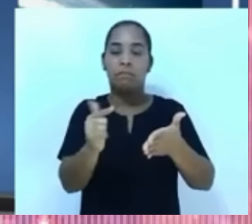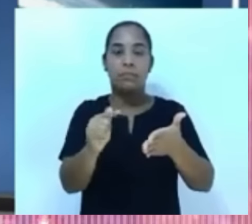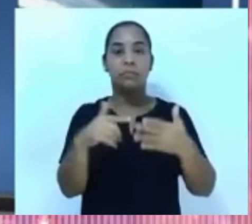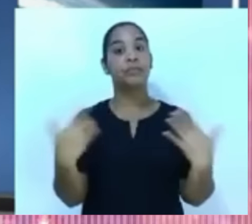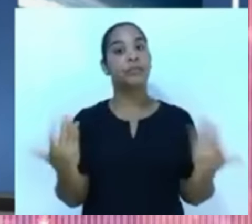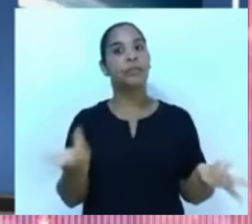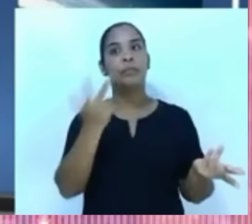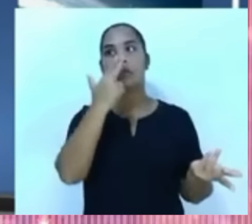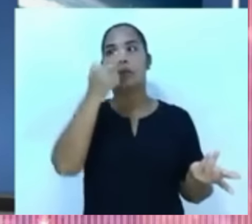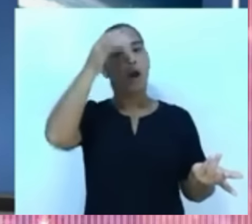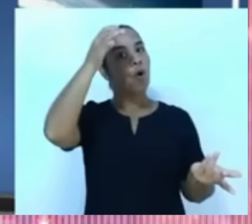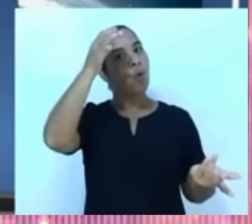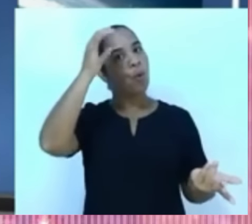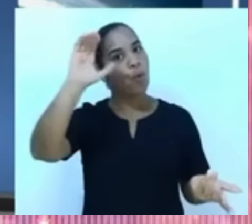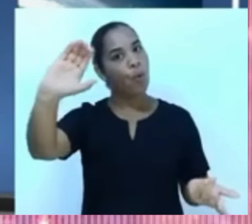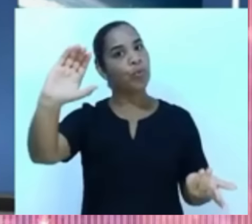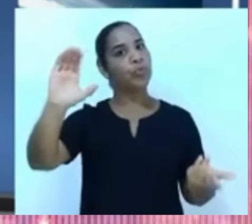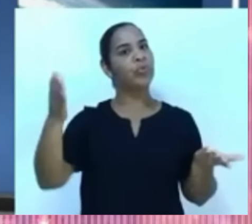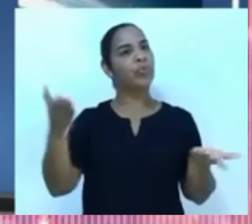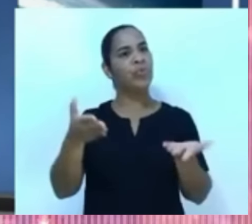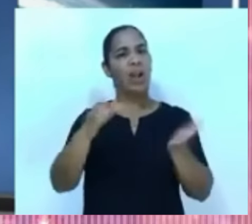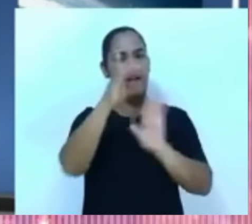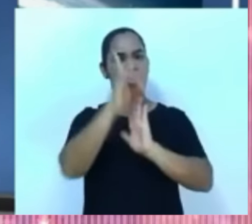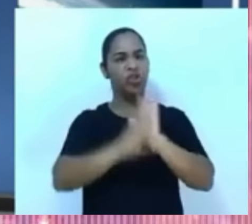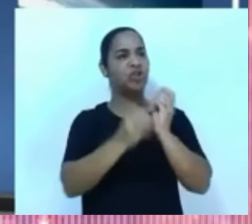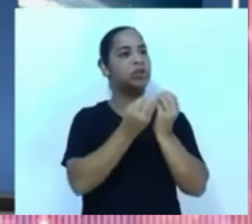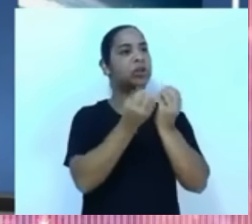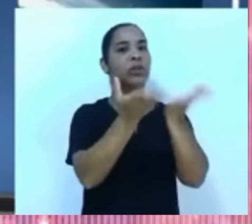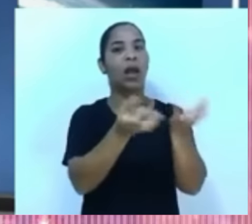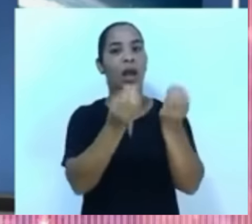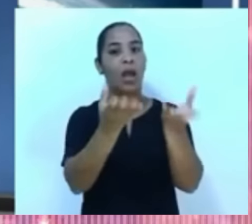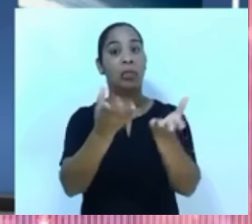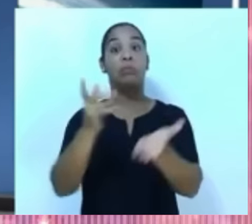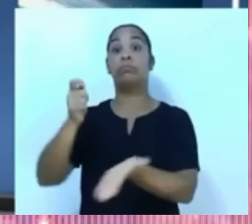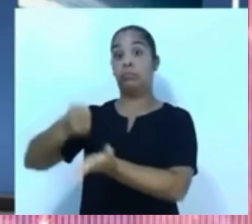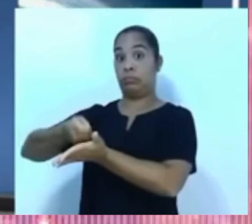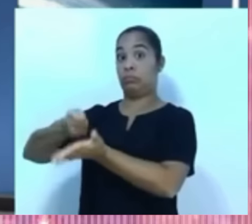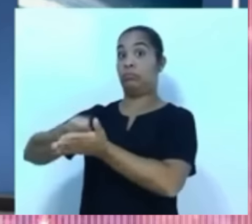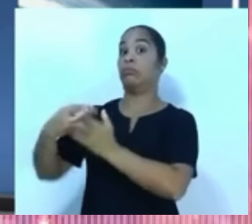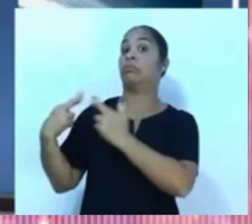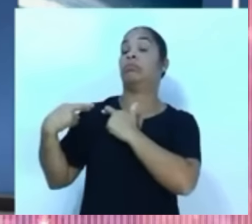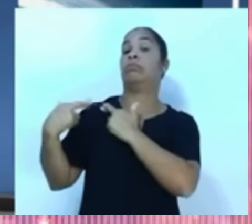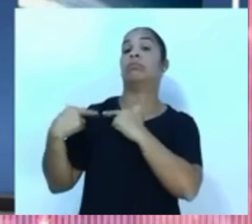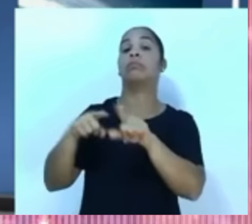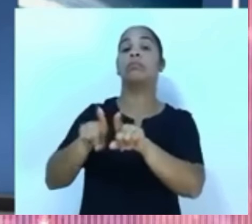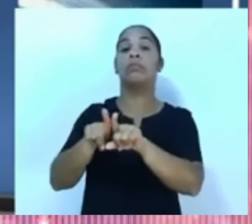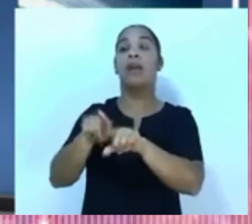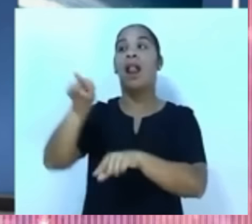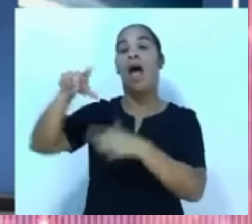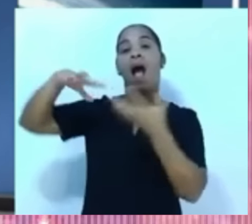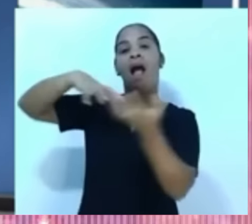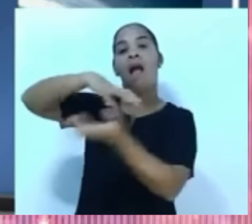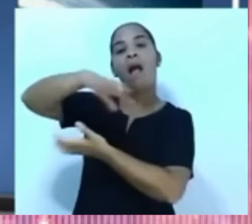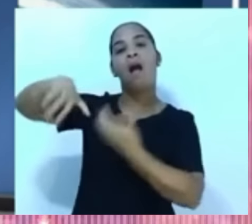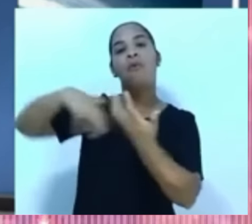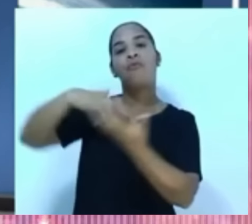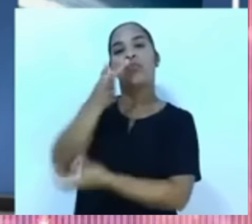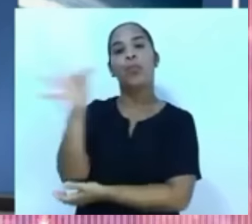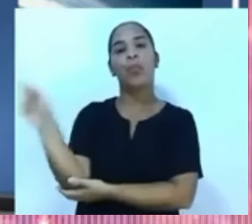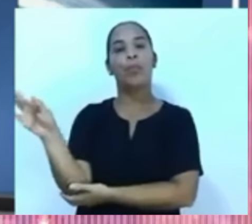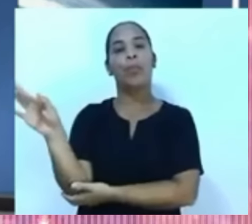cultura estabeleceu direitos e deveres a revolução de 89 na França por